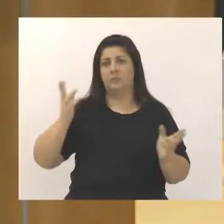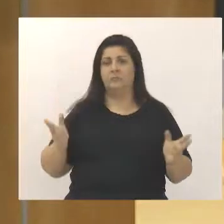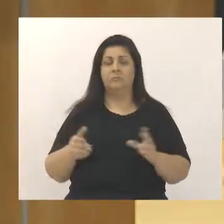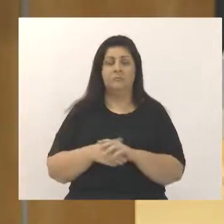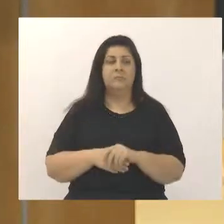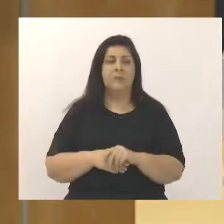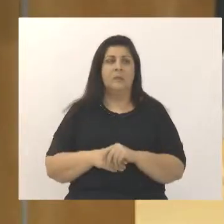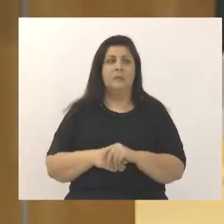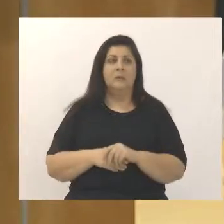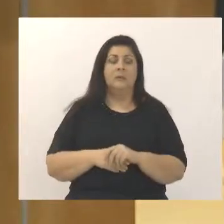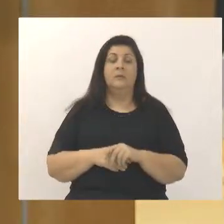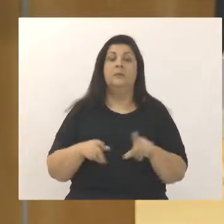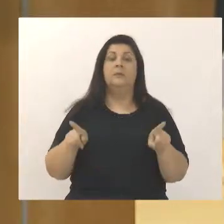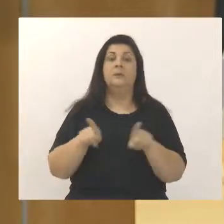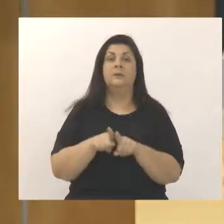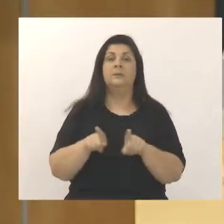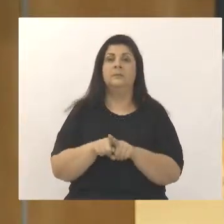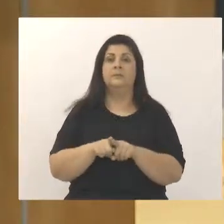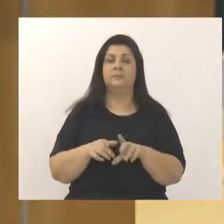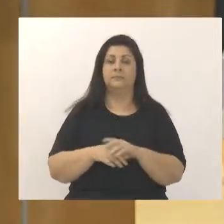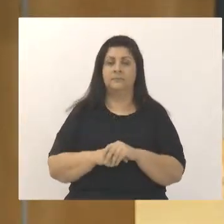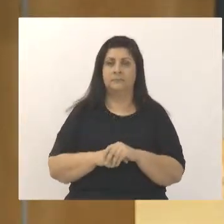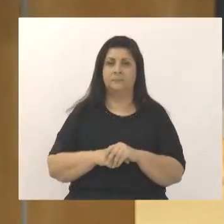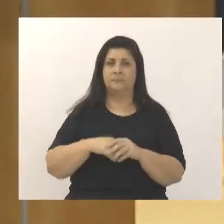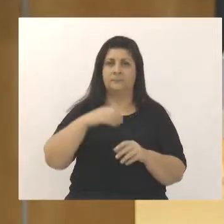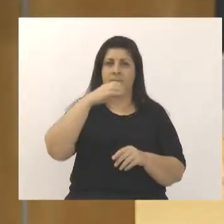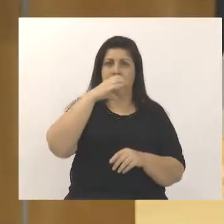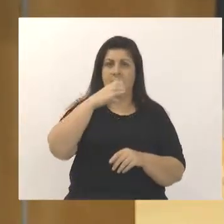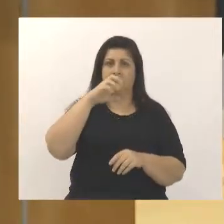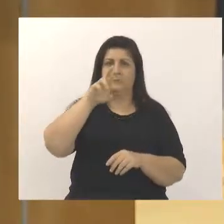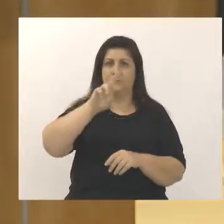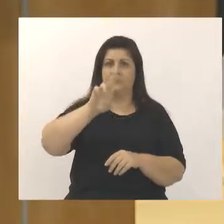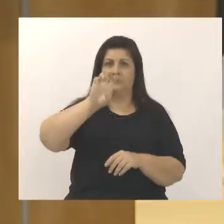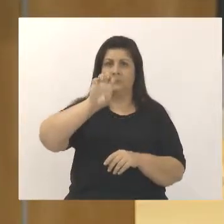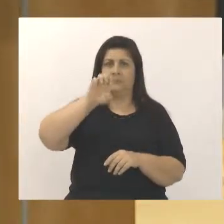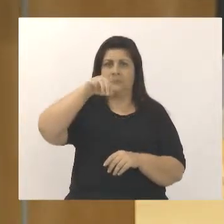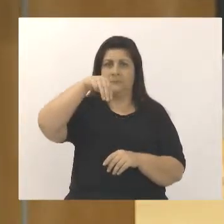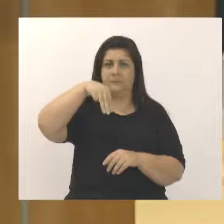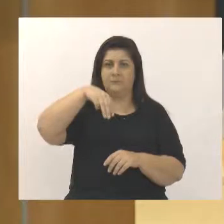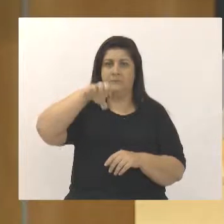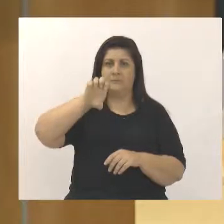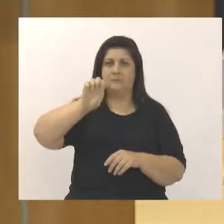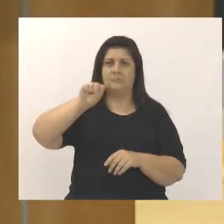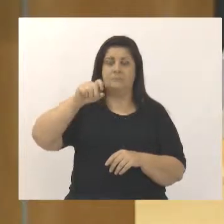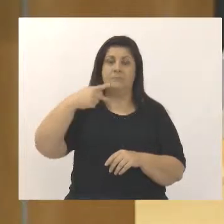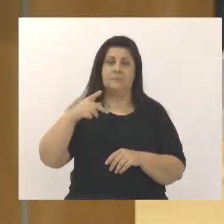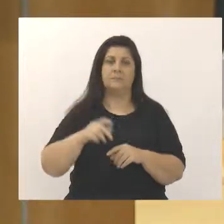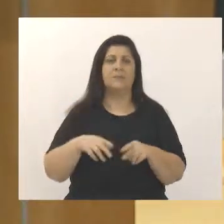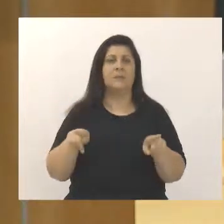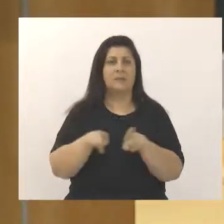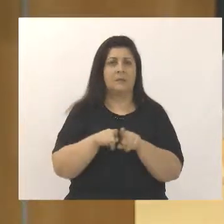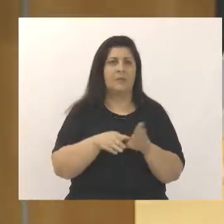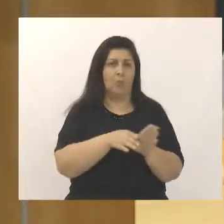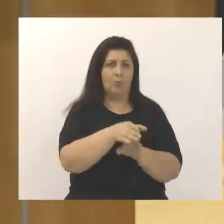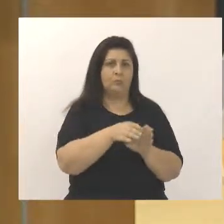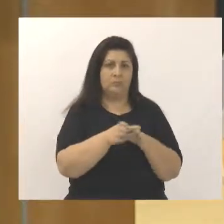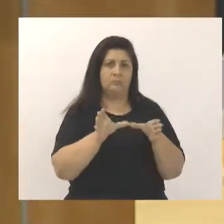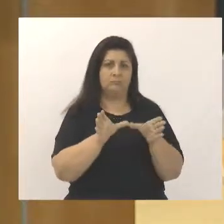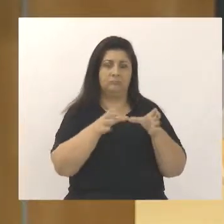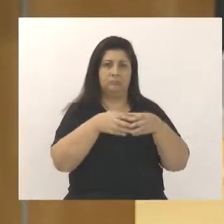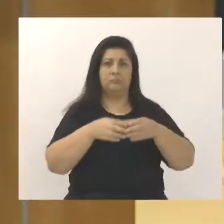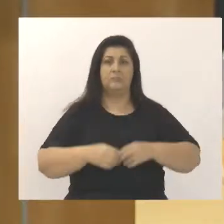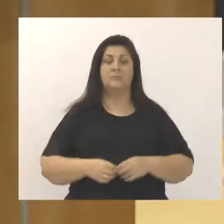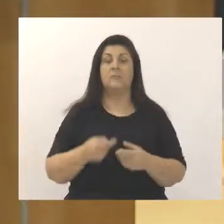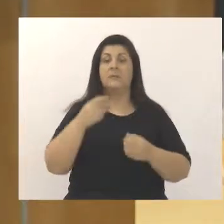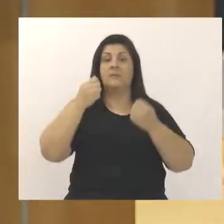E, para fechar aqui, tem pouco tempo, o CREMESP, o Conselho também deixa claro que não é permitida a mudança